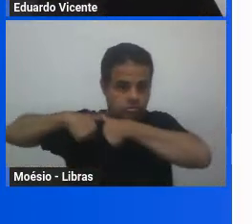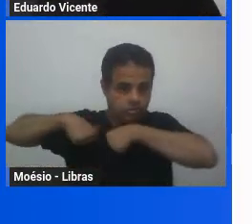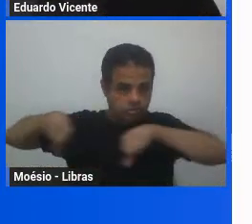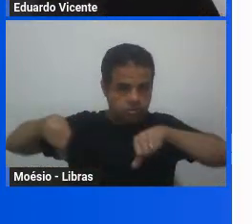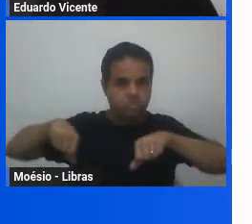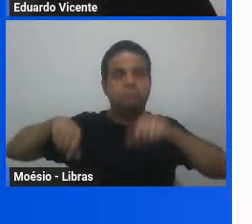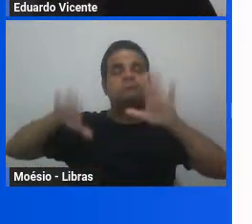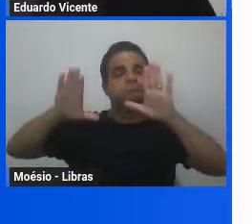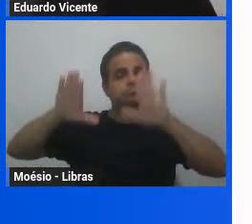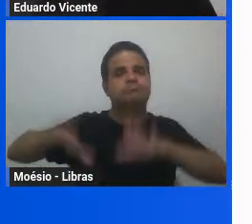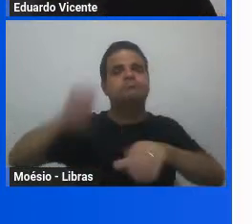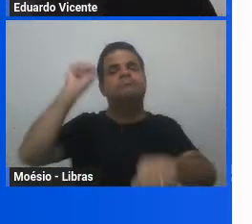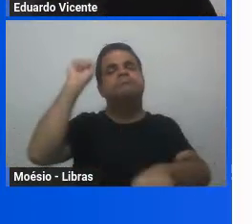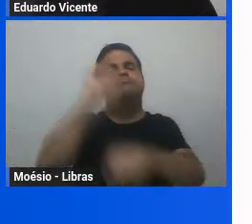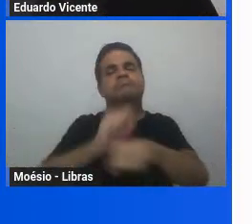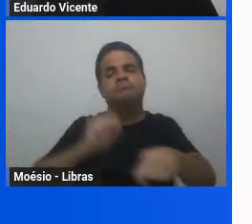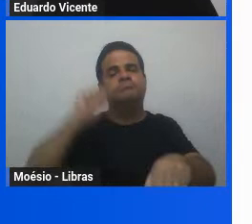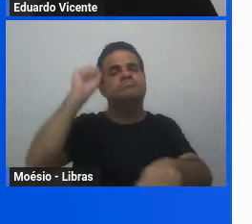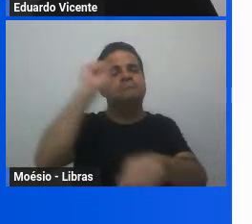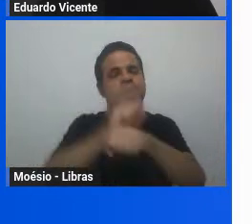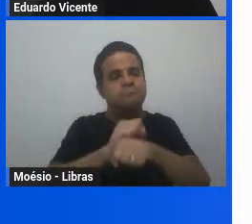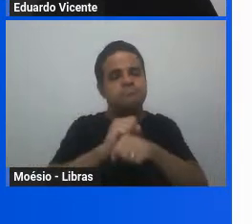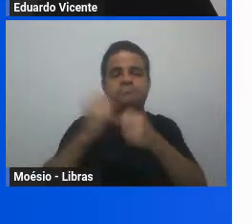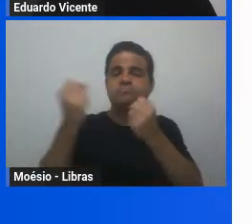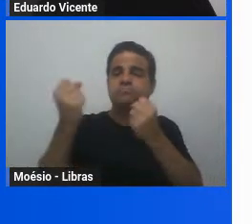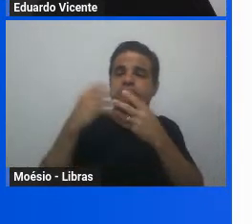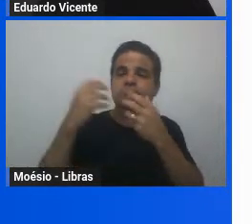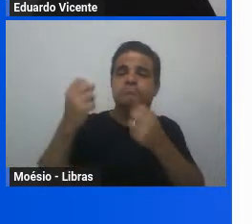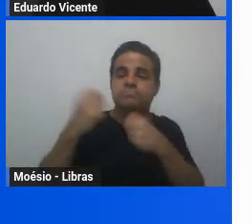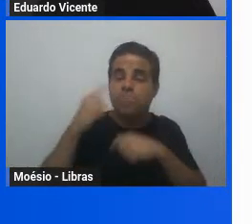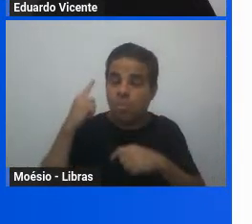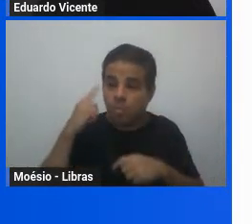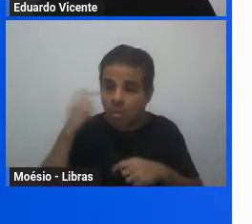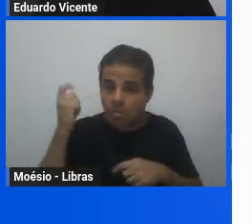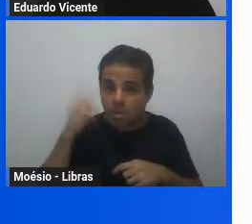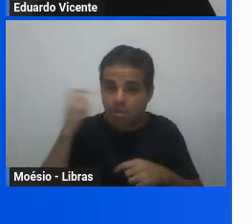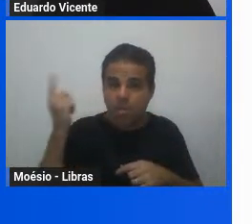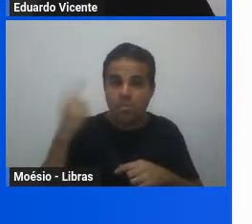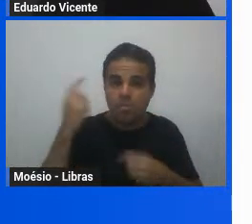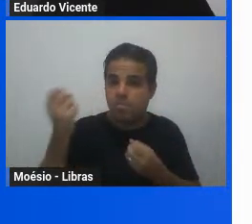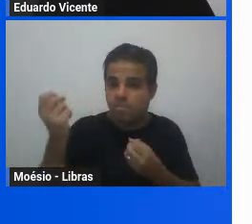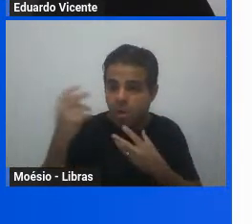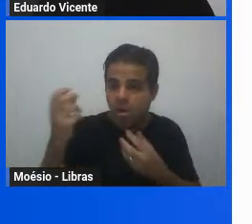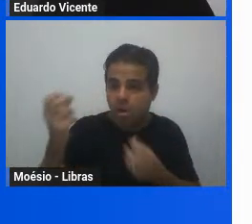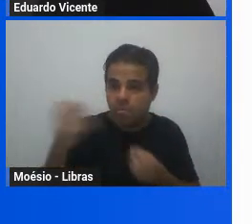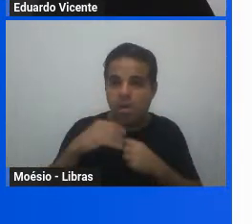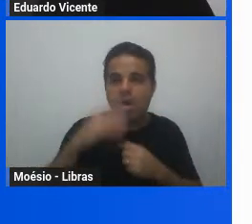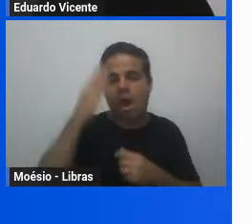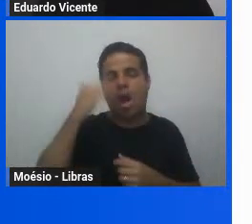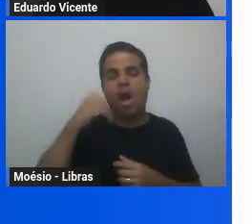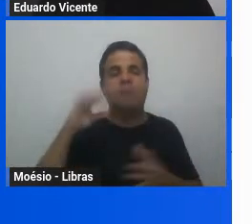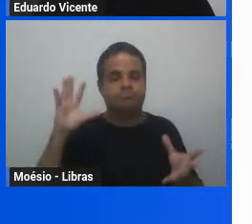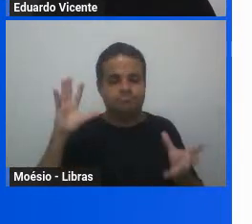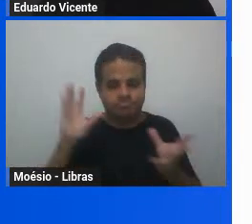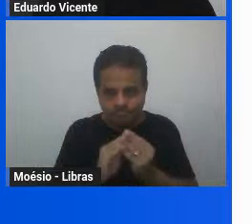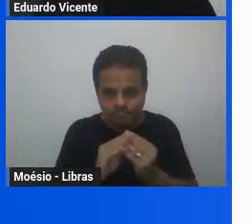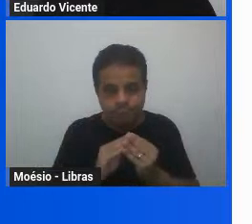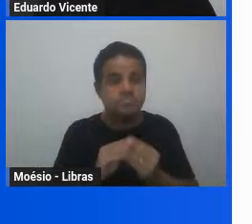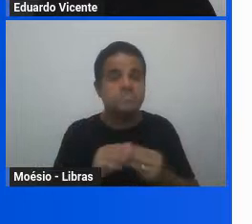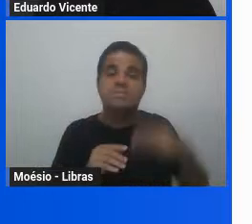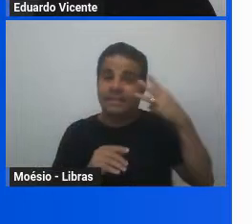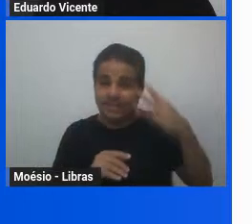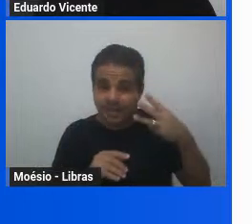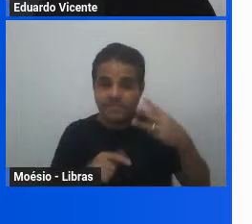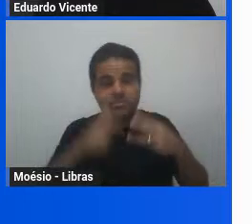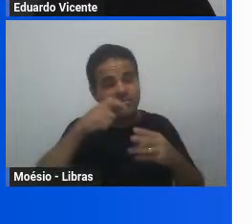fico aguardando a orientação sonora do aparelho. Ele vai falar: 3, vamos analisar